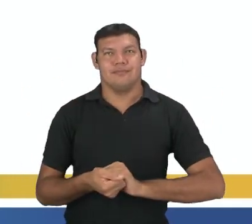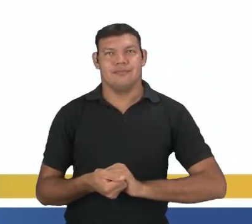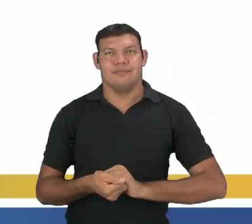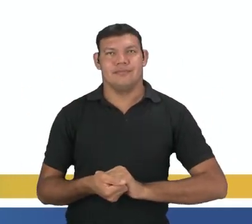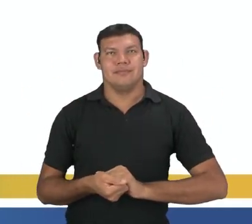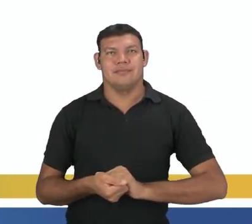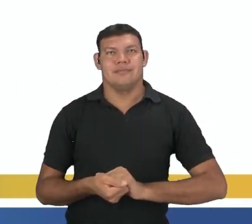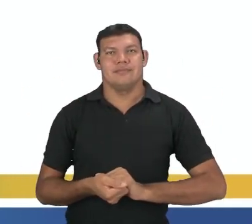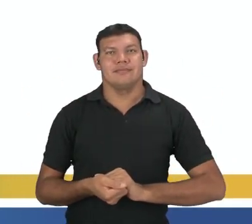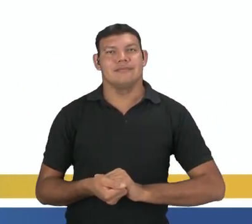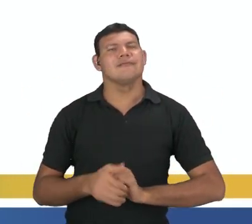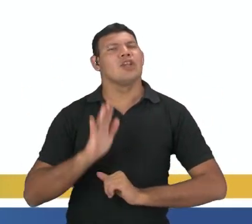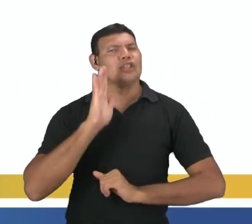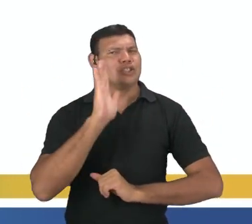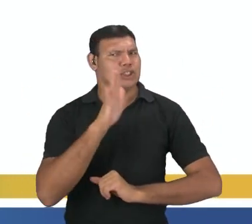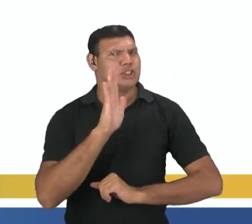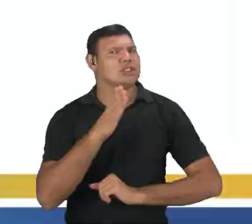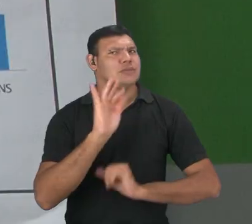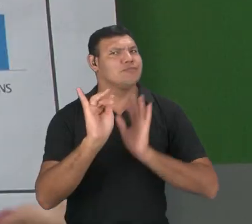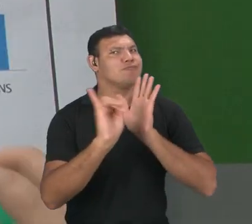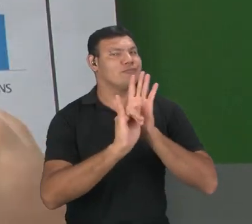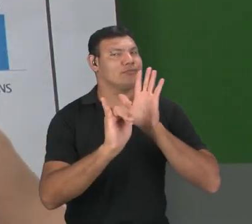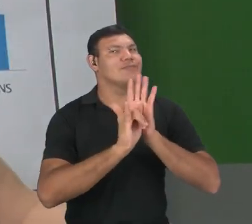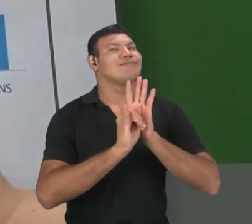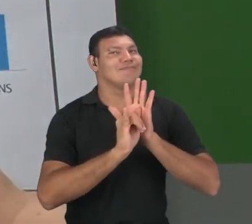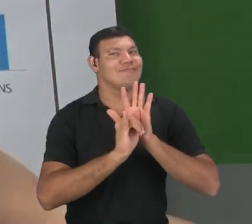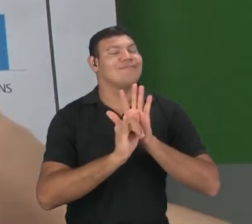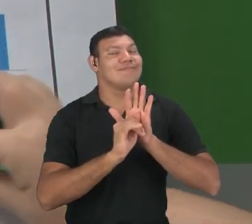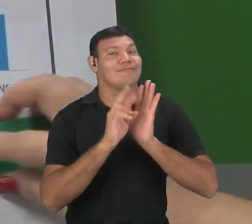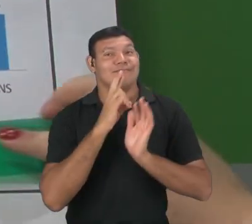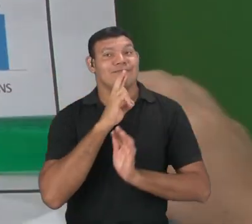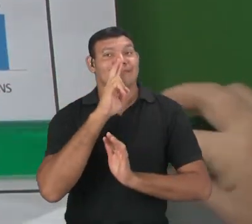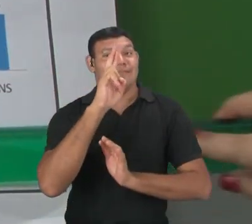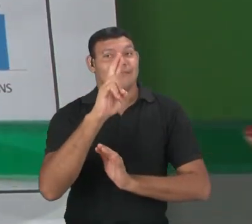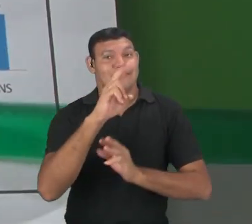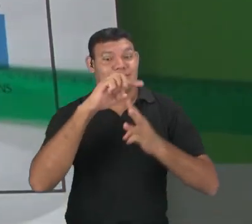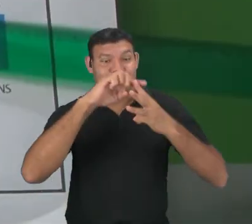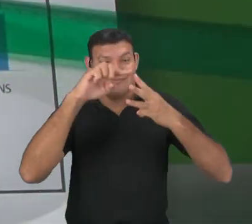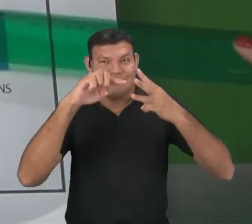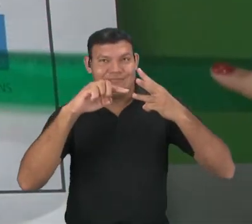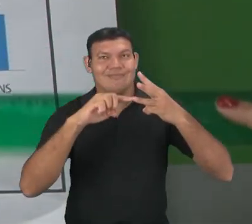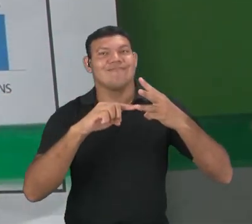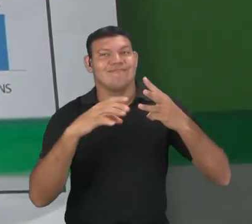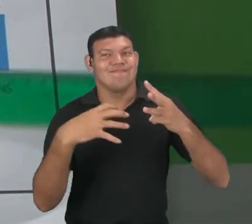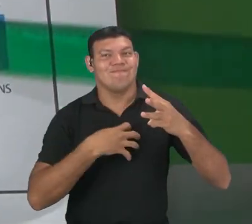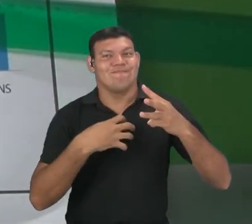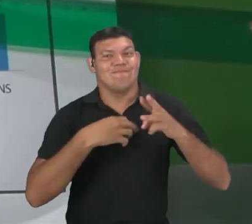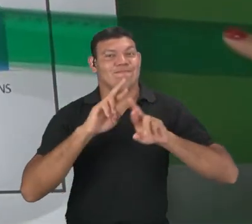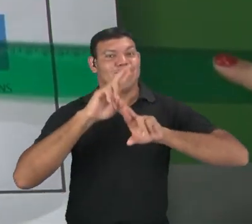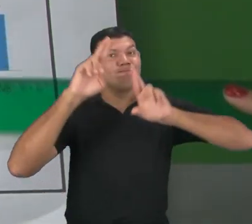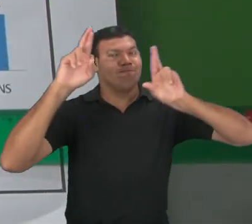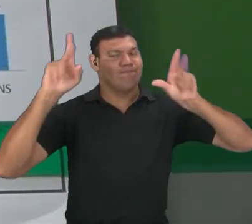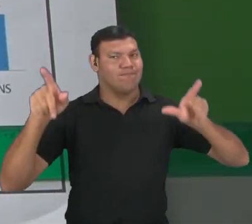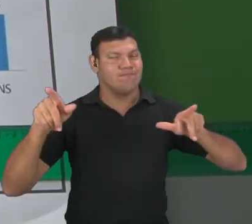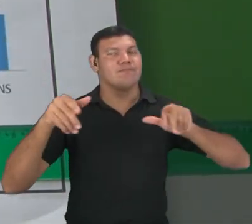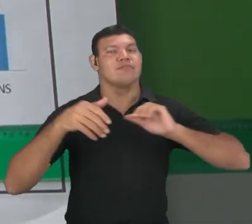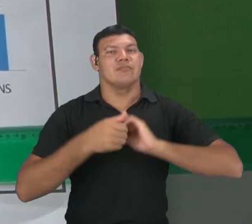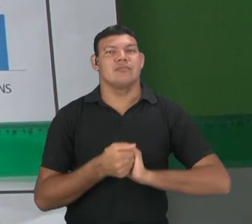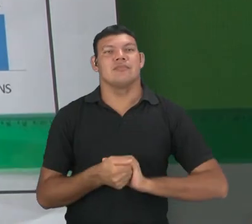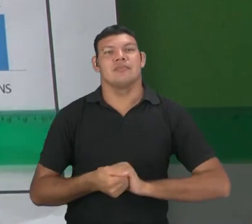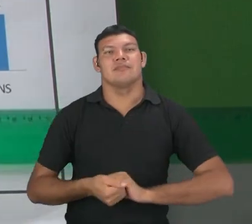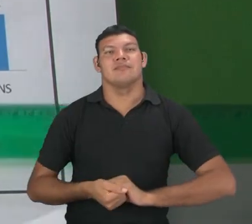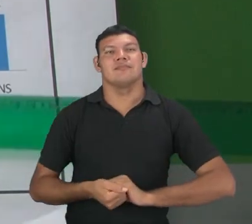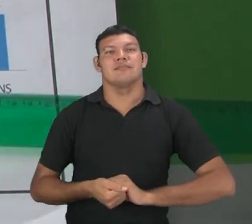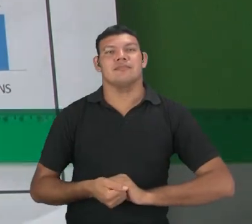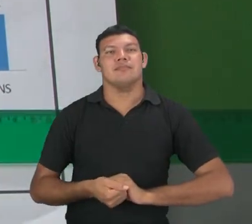é o menos populoso? Nós também já identificamos nessa resposta, nas três formas de